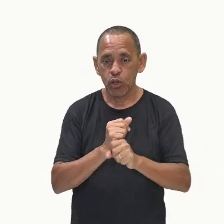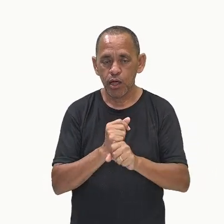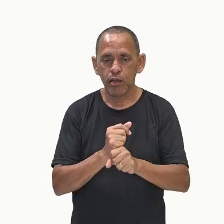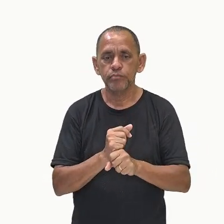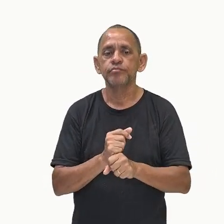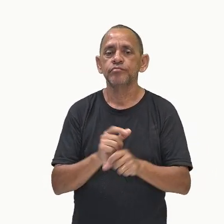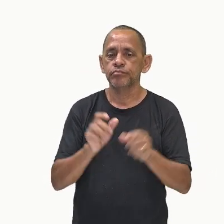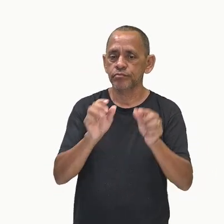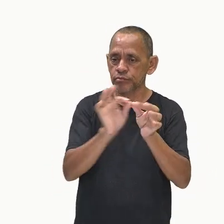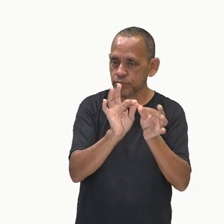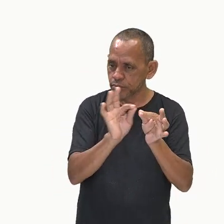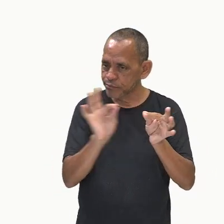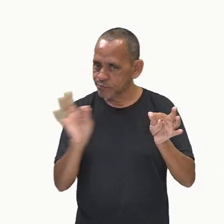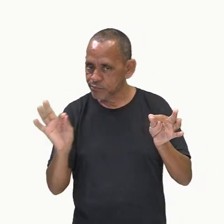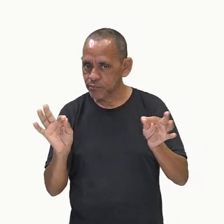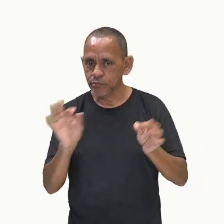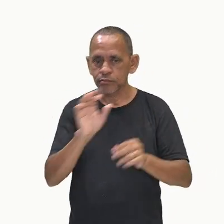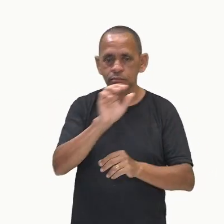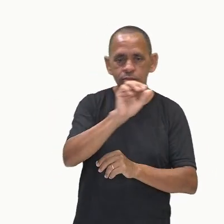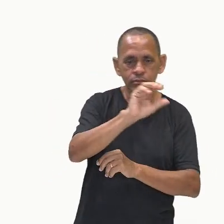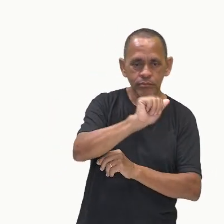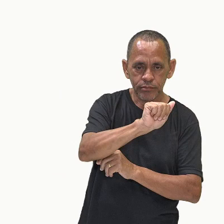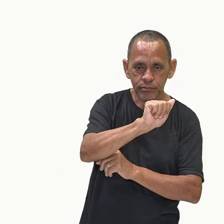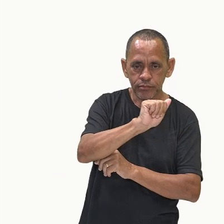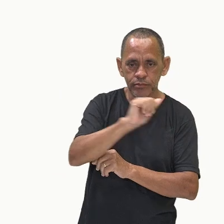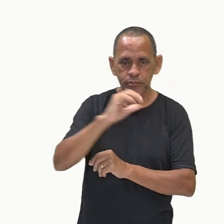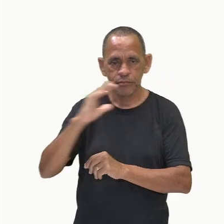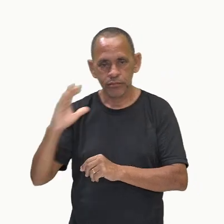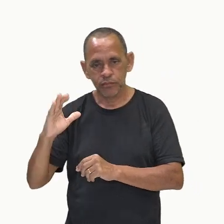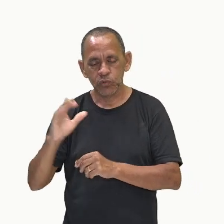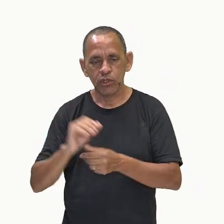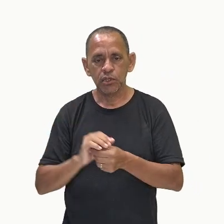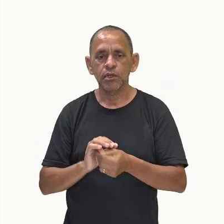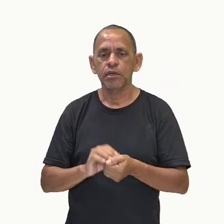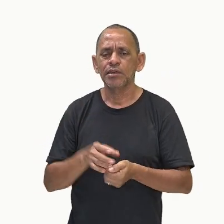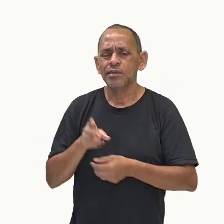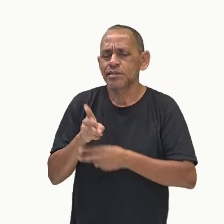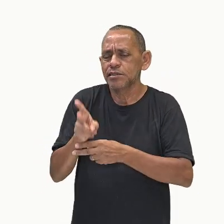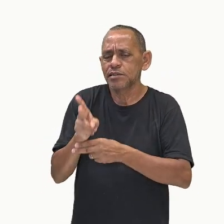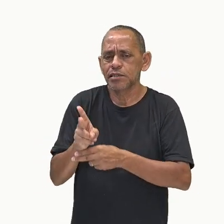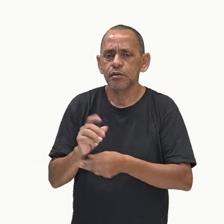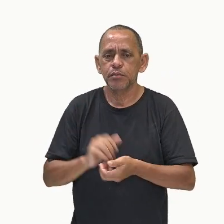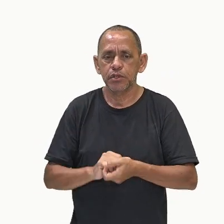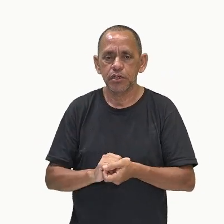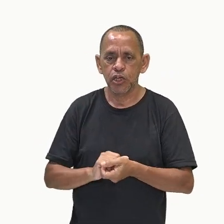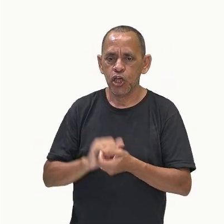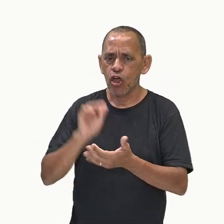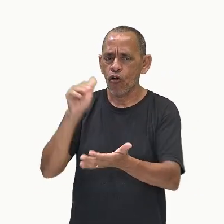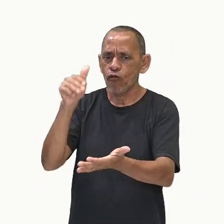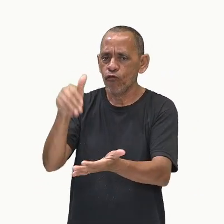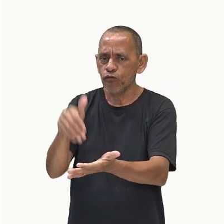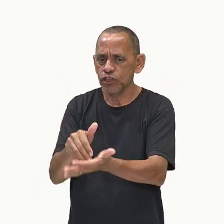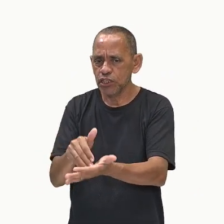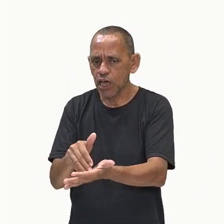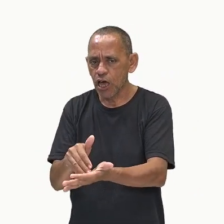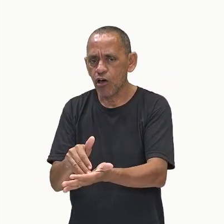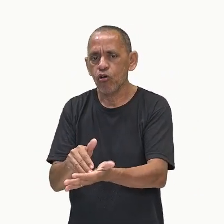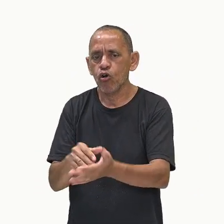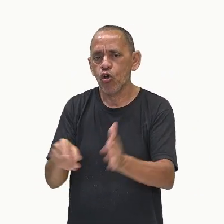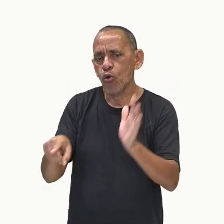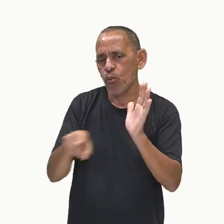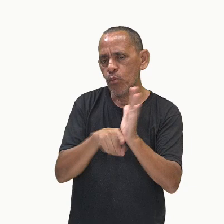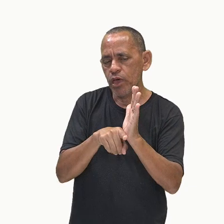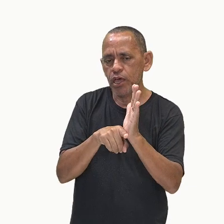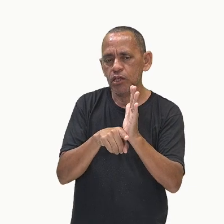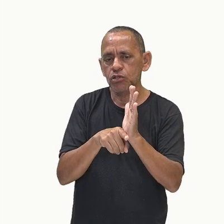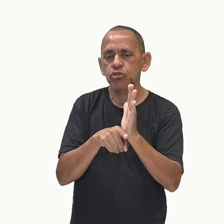e C. Então, sempre é o final menos o inicial. Ou seja, distância de AC,